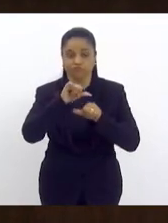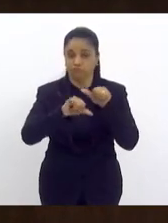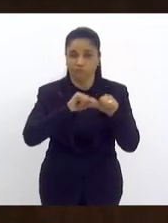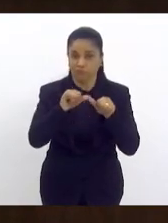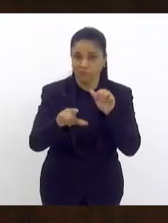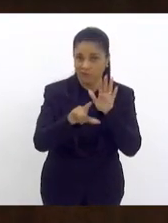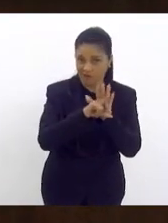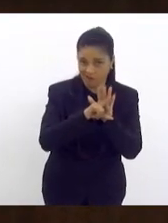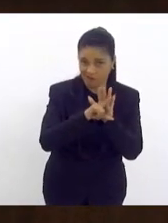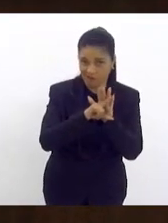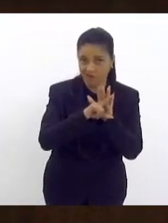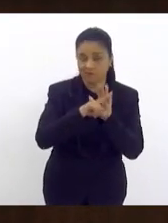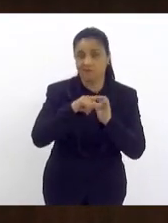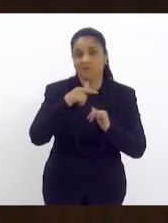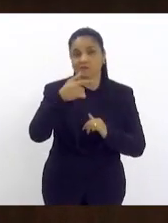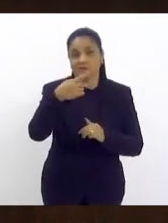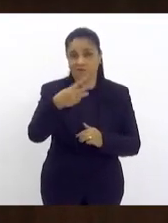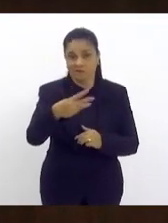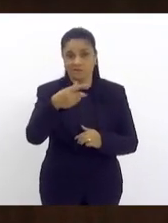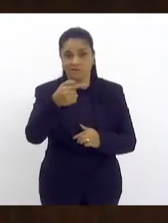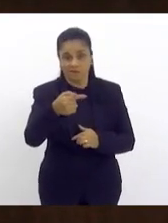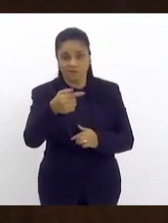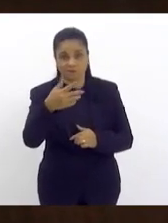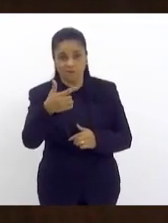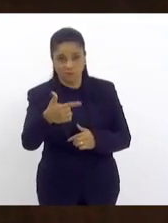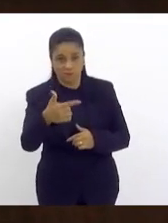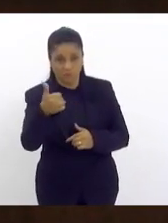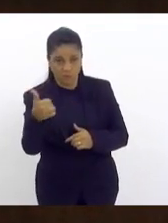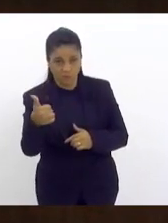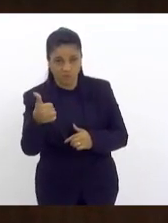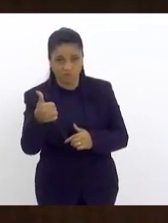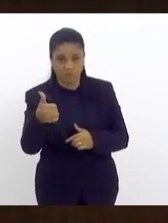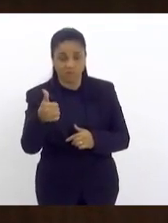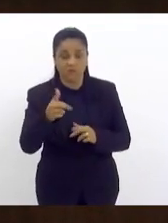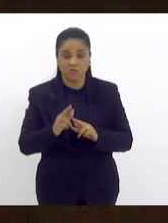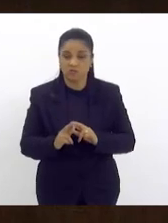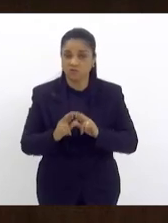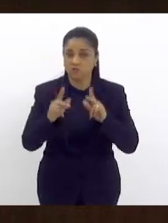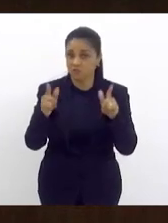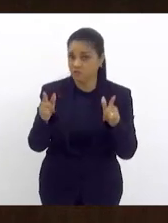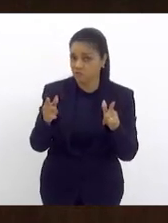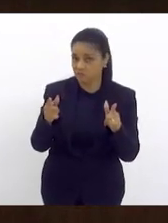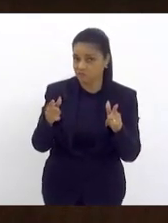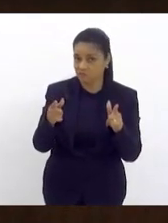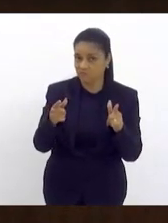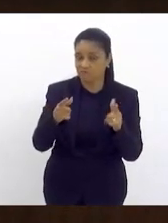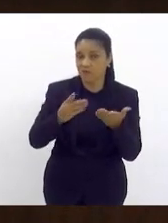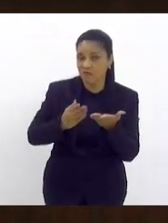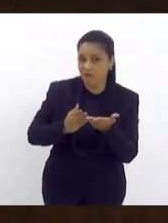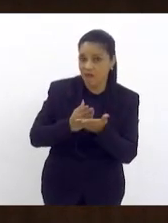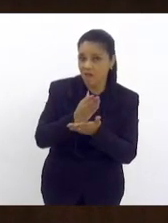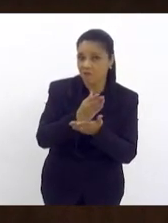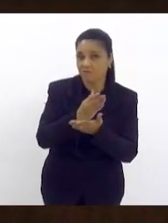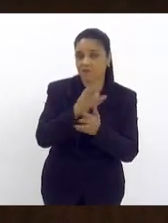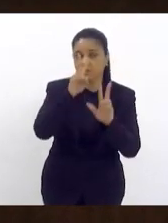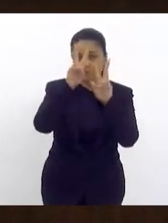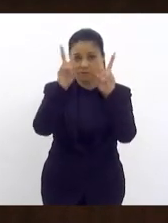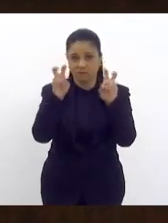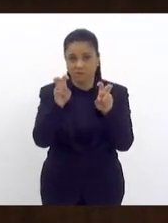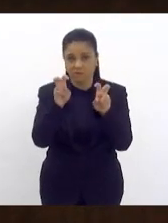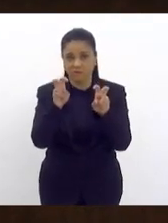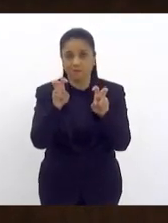de 2001 ou os artigos que passaram a ser disciplinados de maneira diferente aprovação dessa matéria